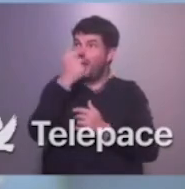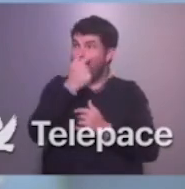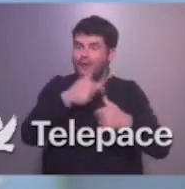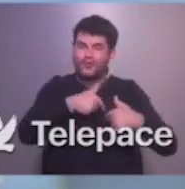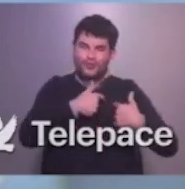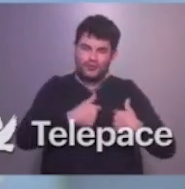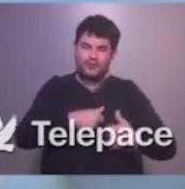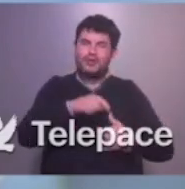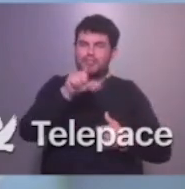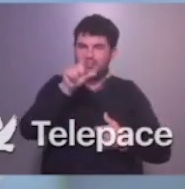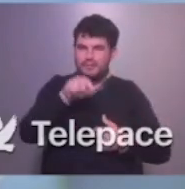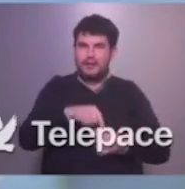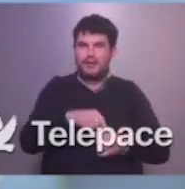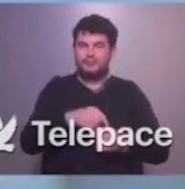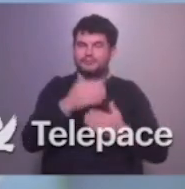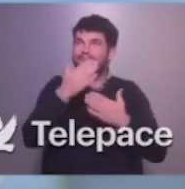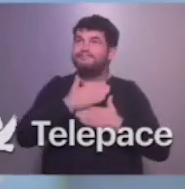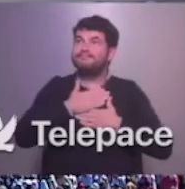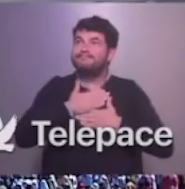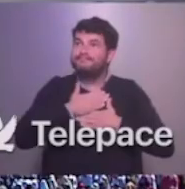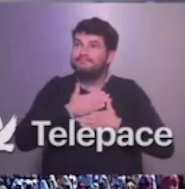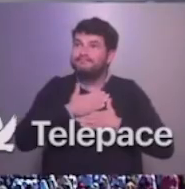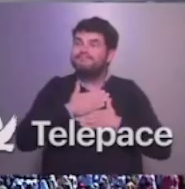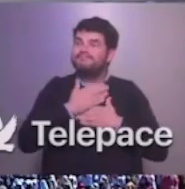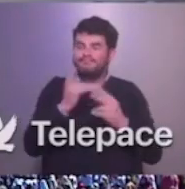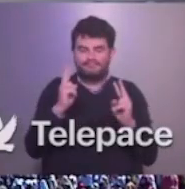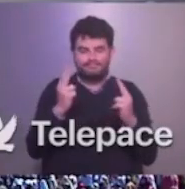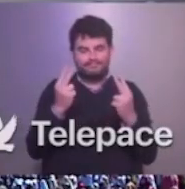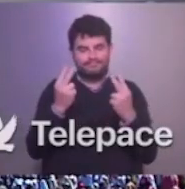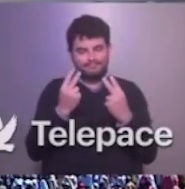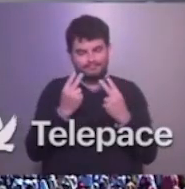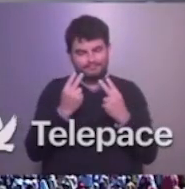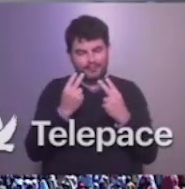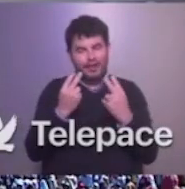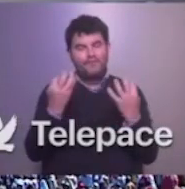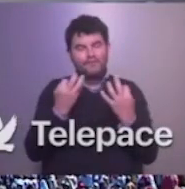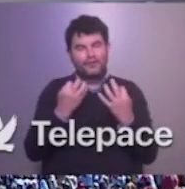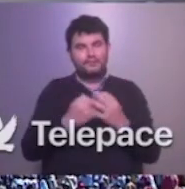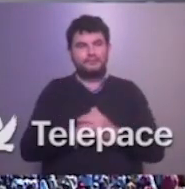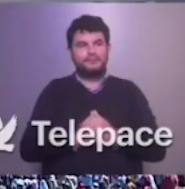il cammino verso la patria celeste.